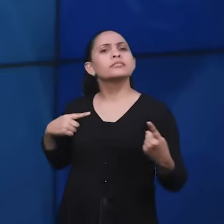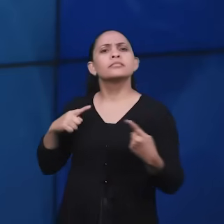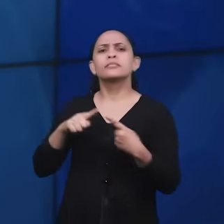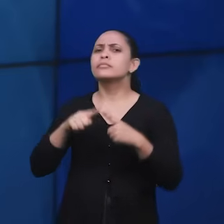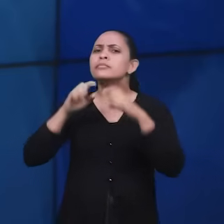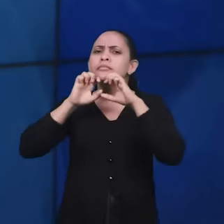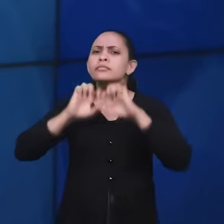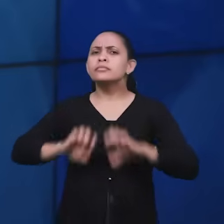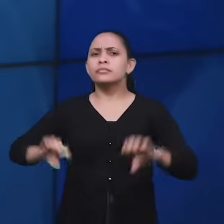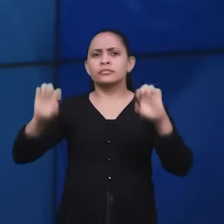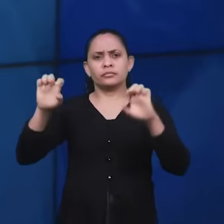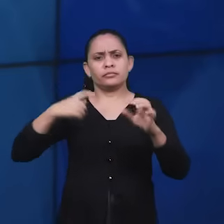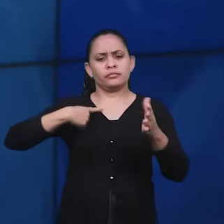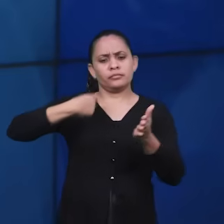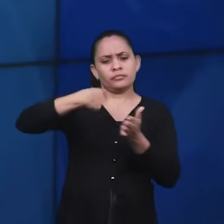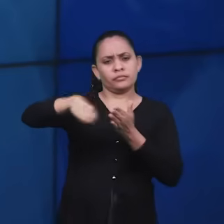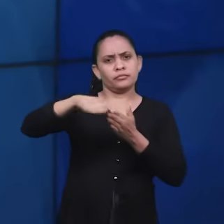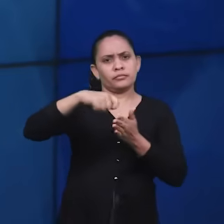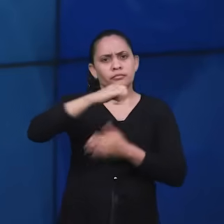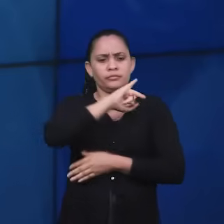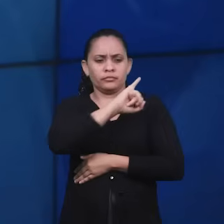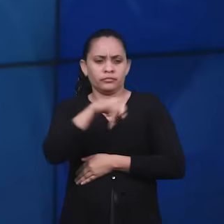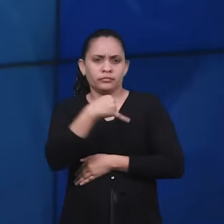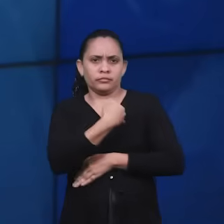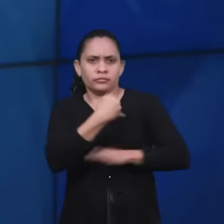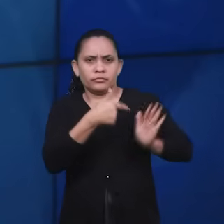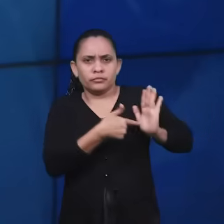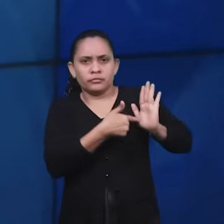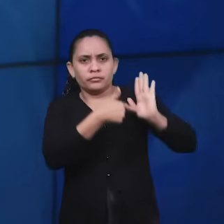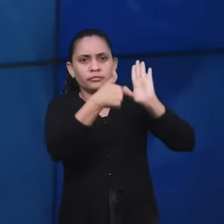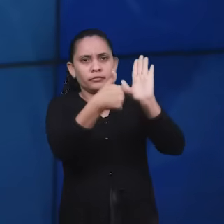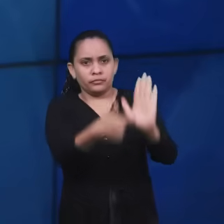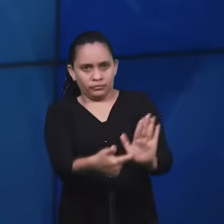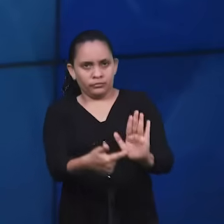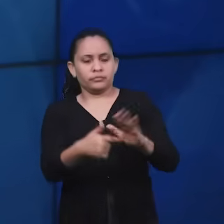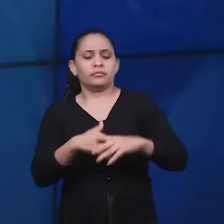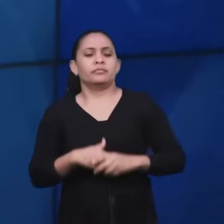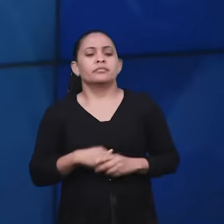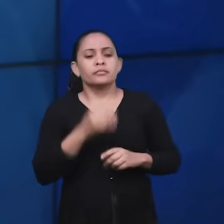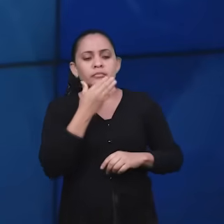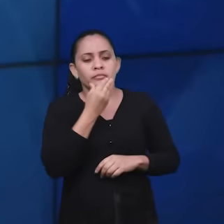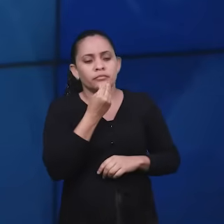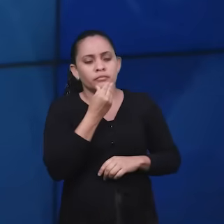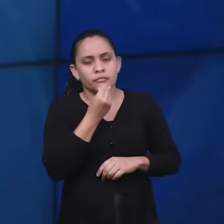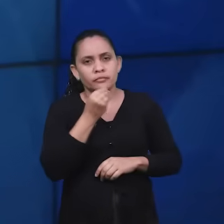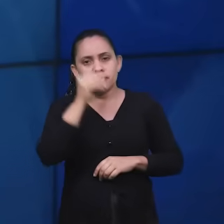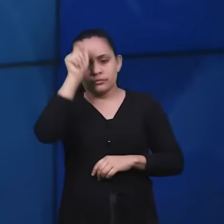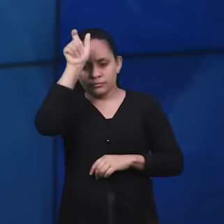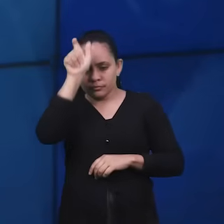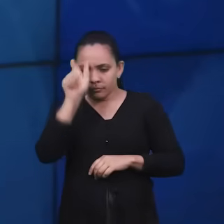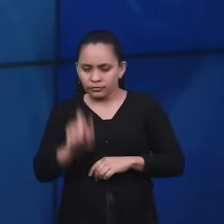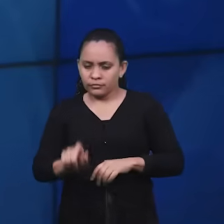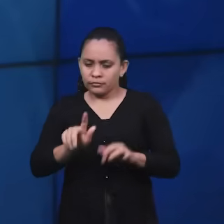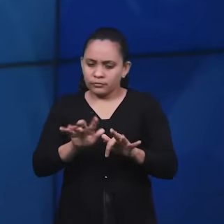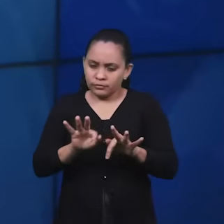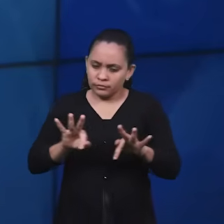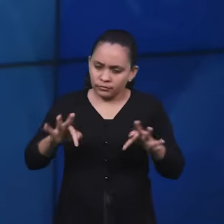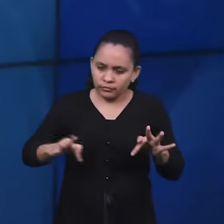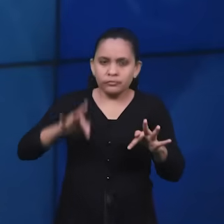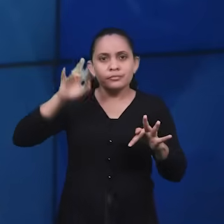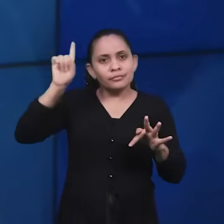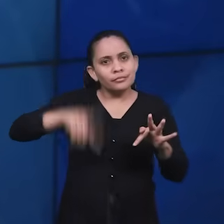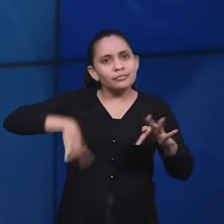deste Evangelho, escrito por João, era mostrar que aquele Galileu era o próprio Deus.